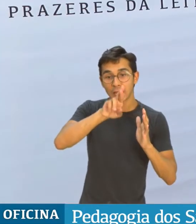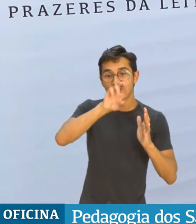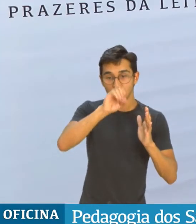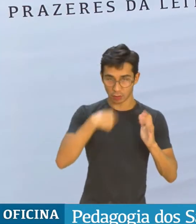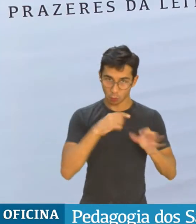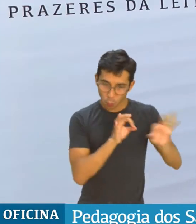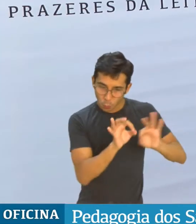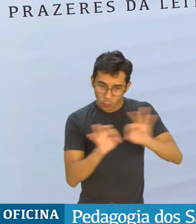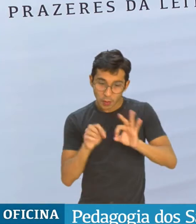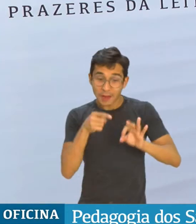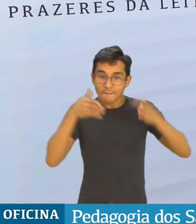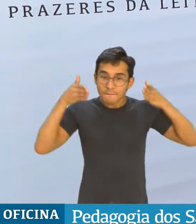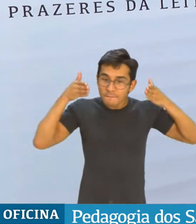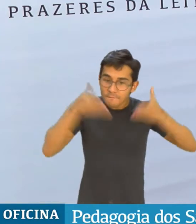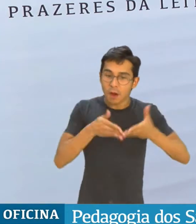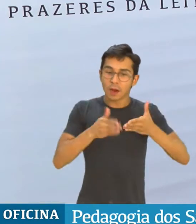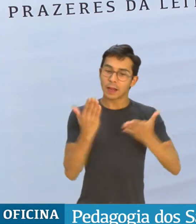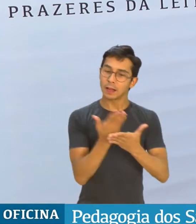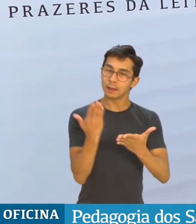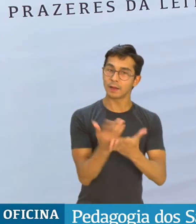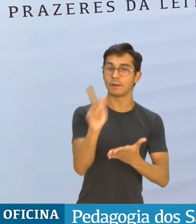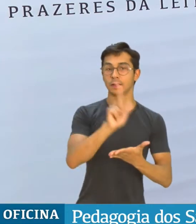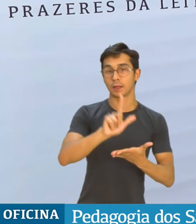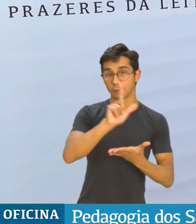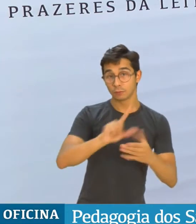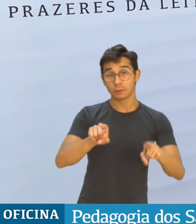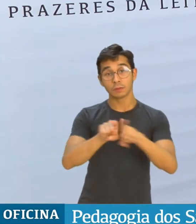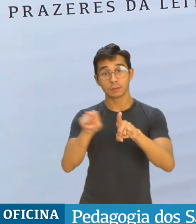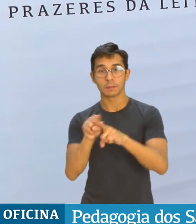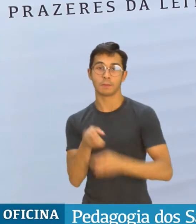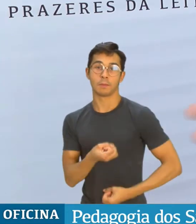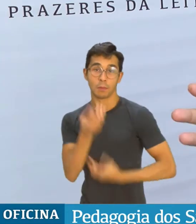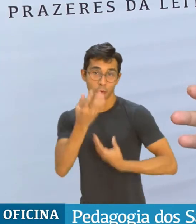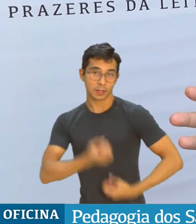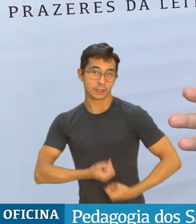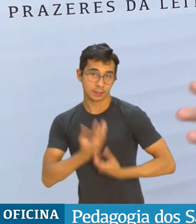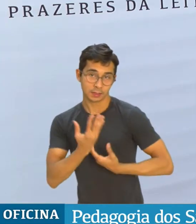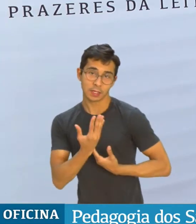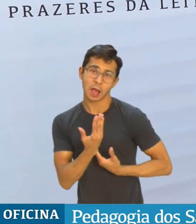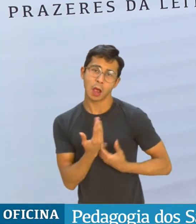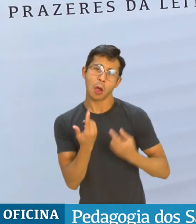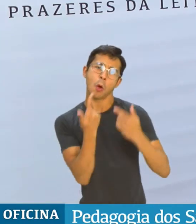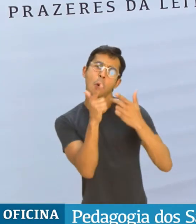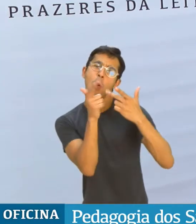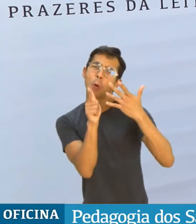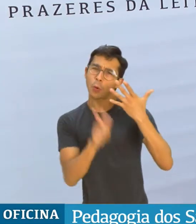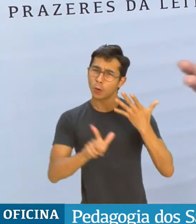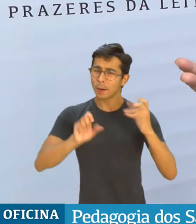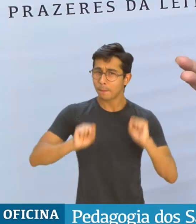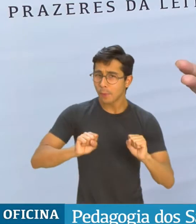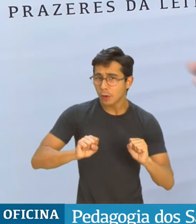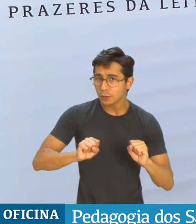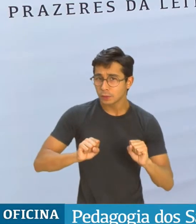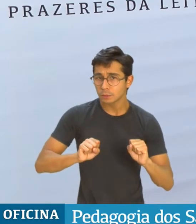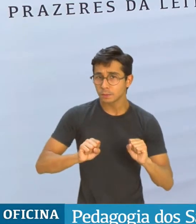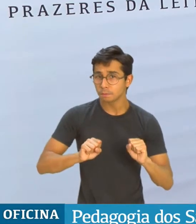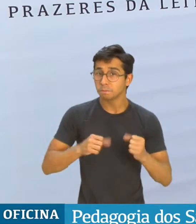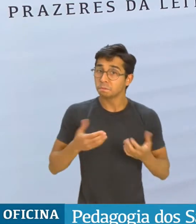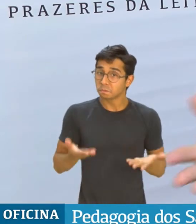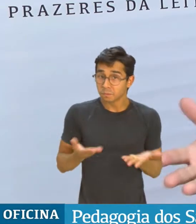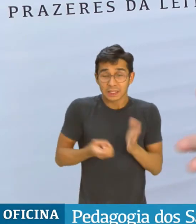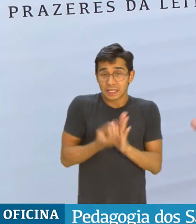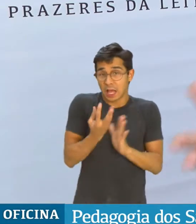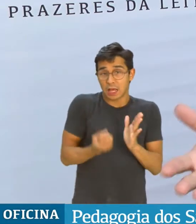forte, principalmente na literatura e na poesia. Rodrigo, não pode ter outras manifestações artísticas no sarau? O sarau é uma